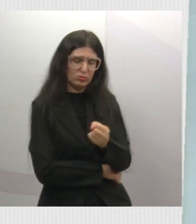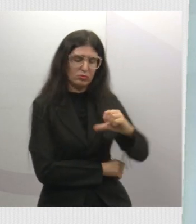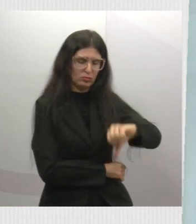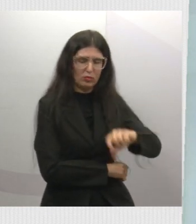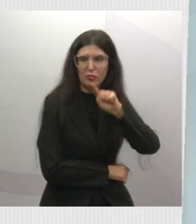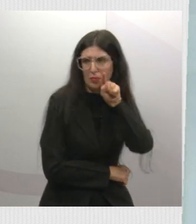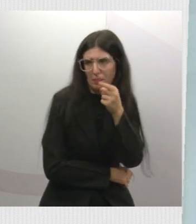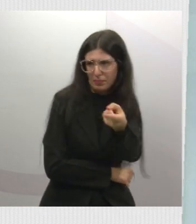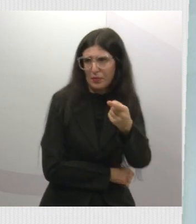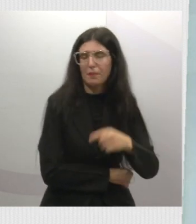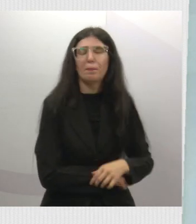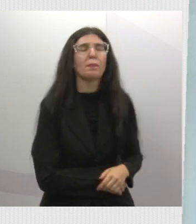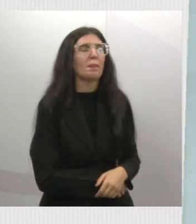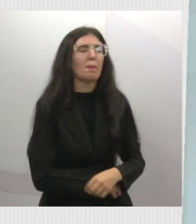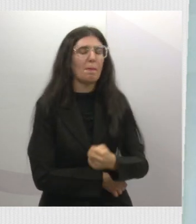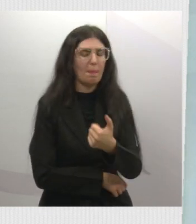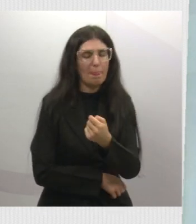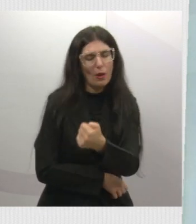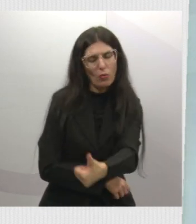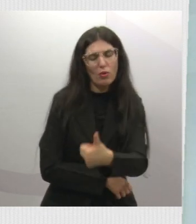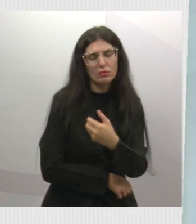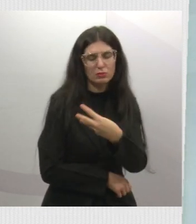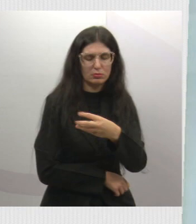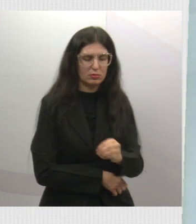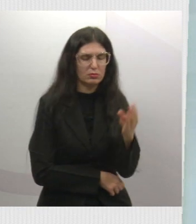377.489.000, chegando a praticamente quase 30%.